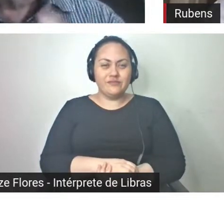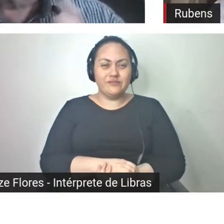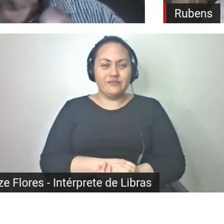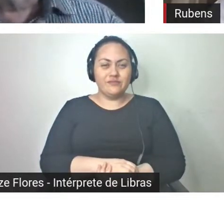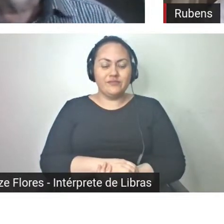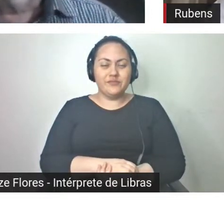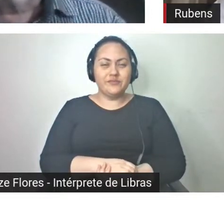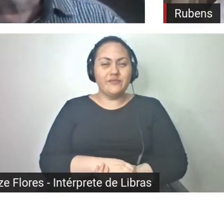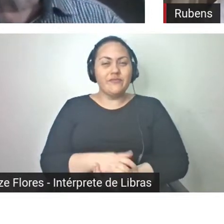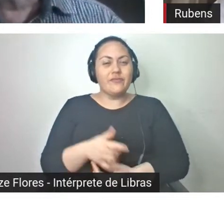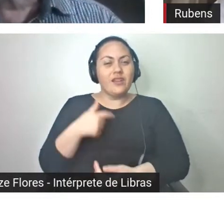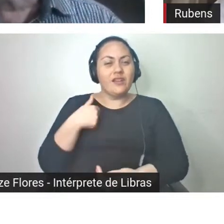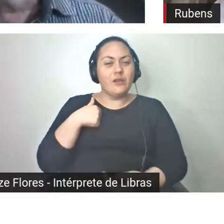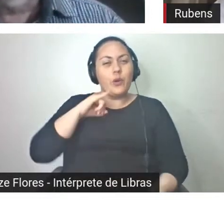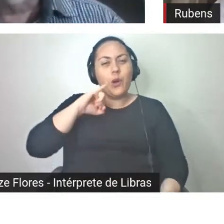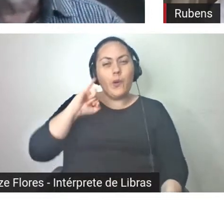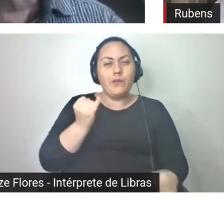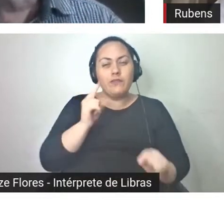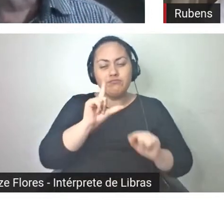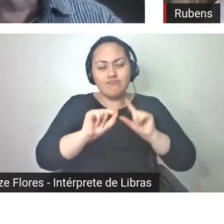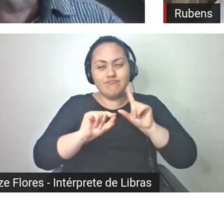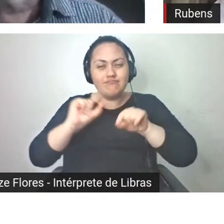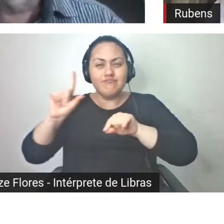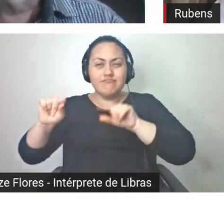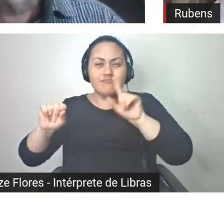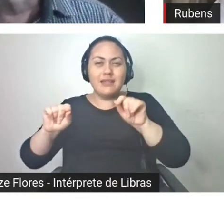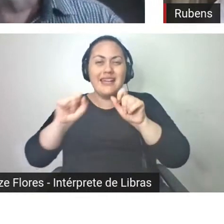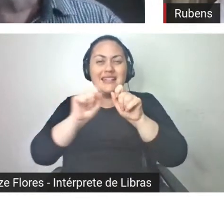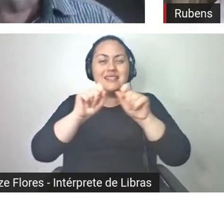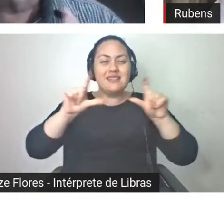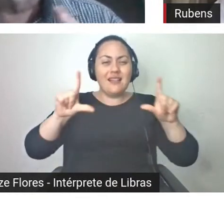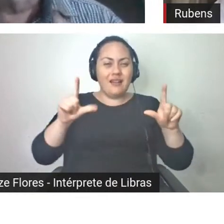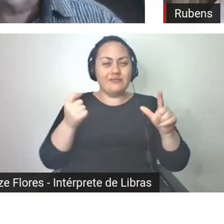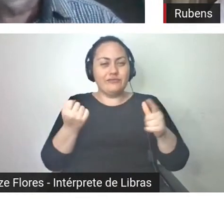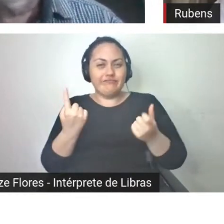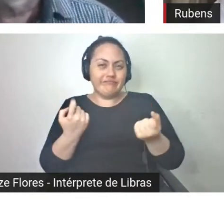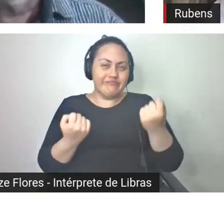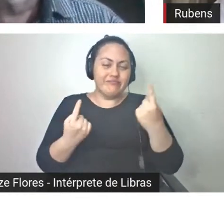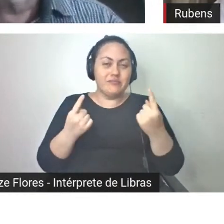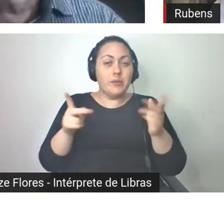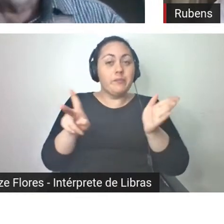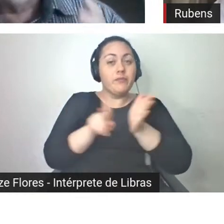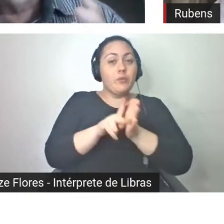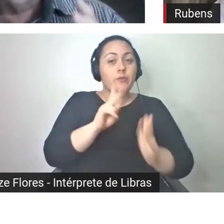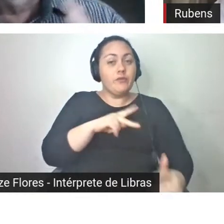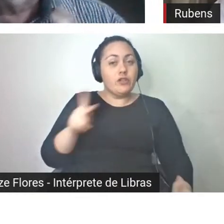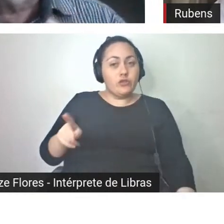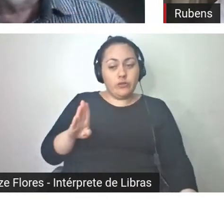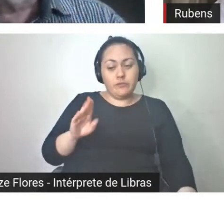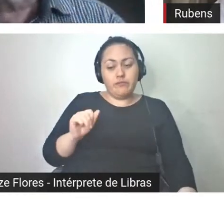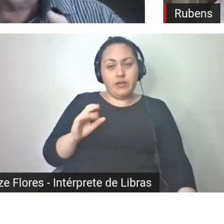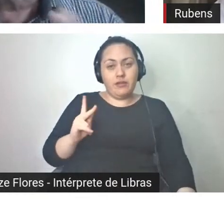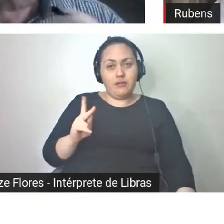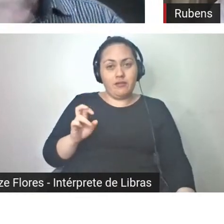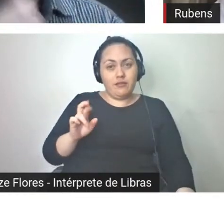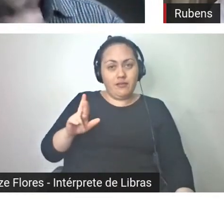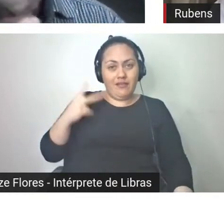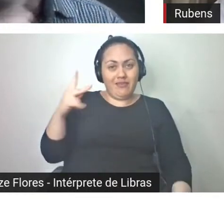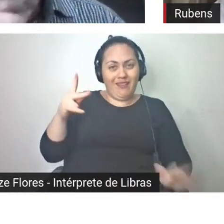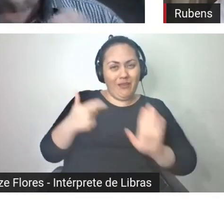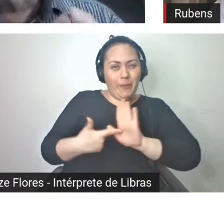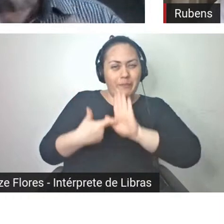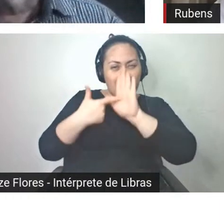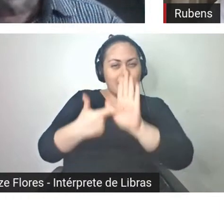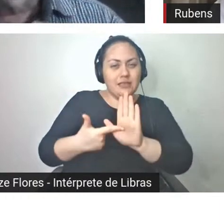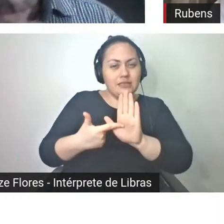eu selecionei alguns slides da apresentação do professor Baker e busquei